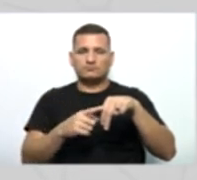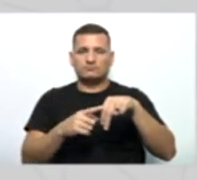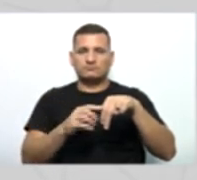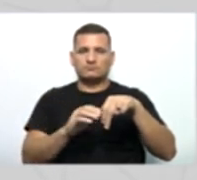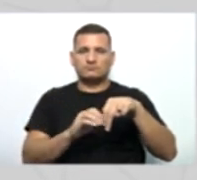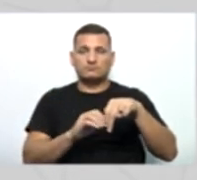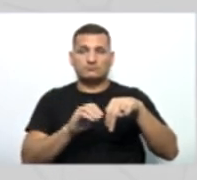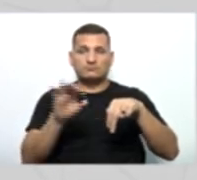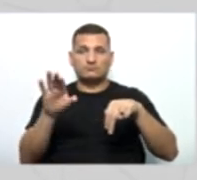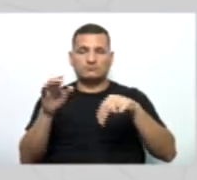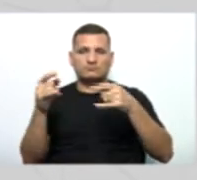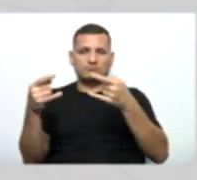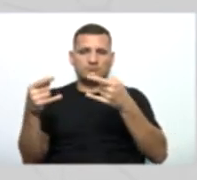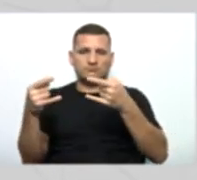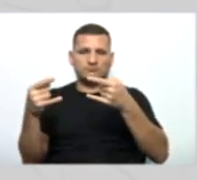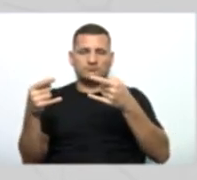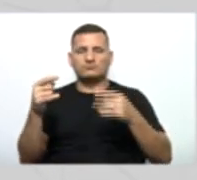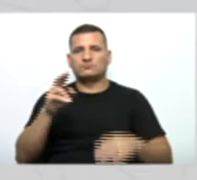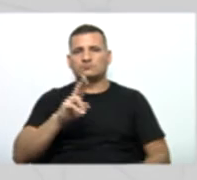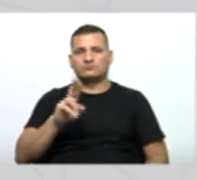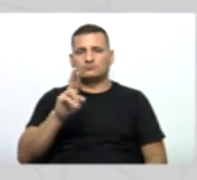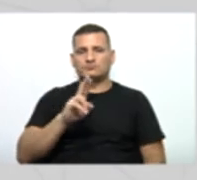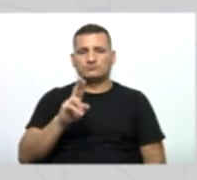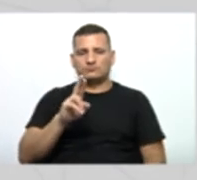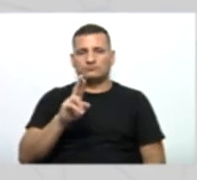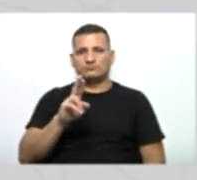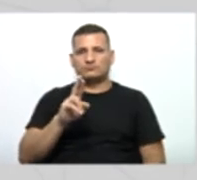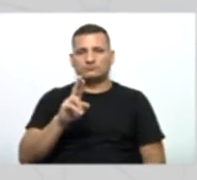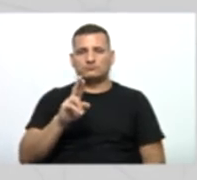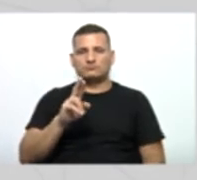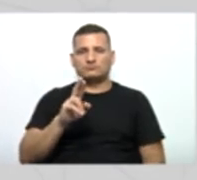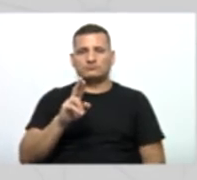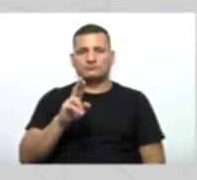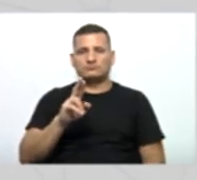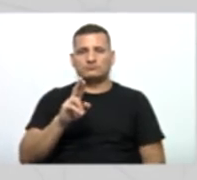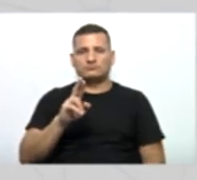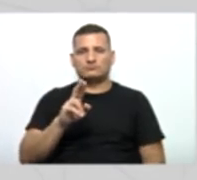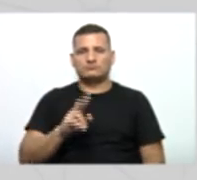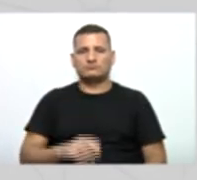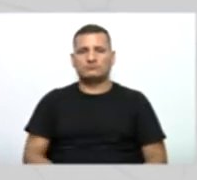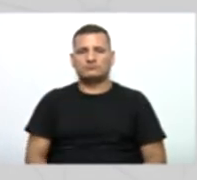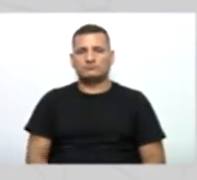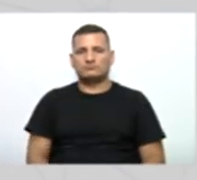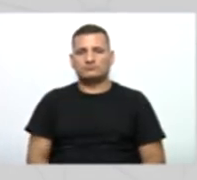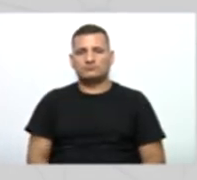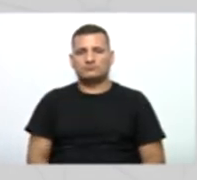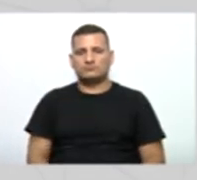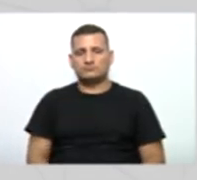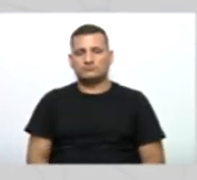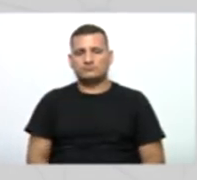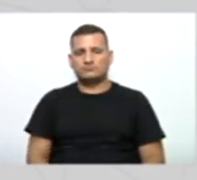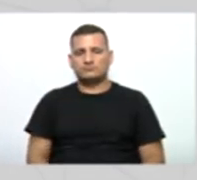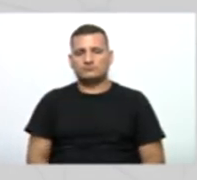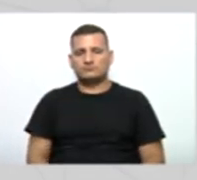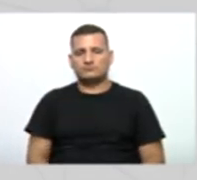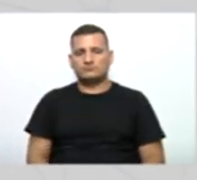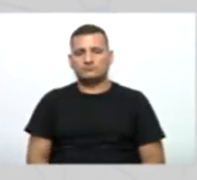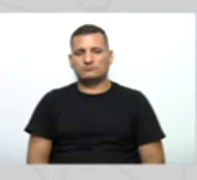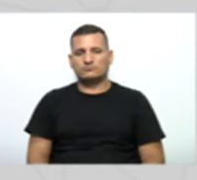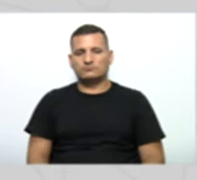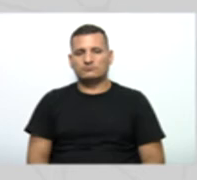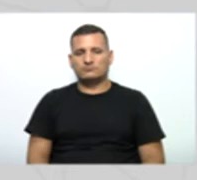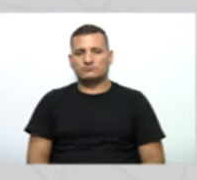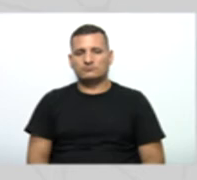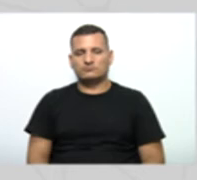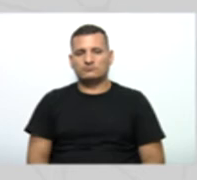lista vazia. Aí a gente utiliza o comando ponto append, que segue o padrão, onde você utiliza o nome da sua lista,